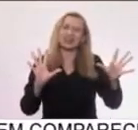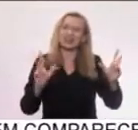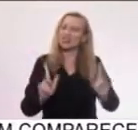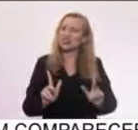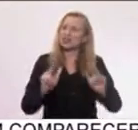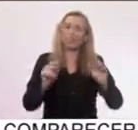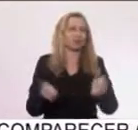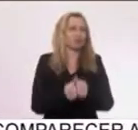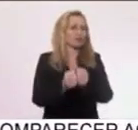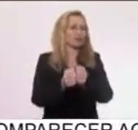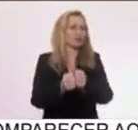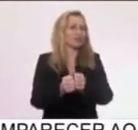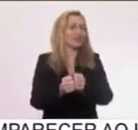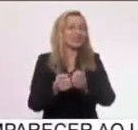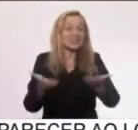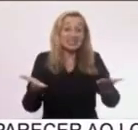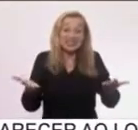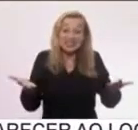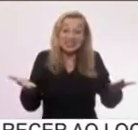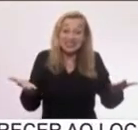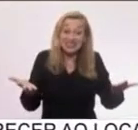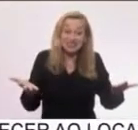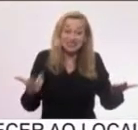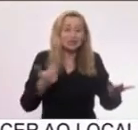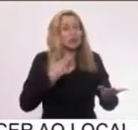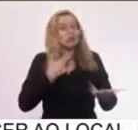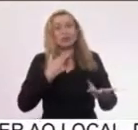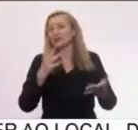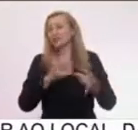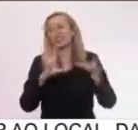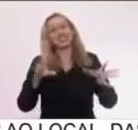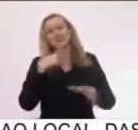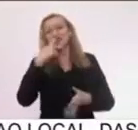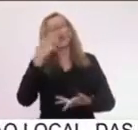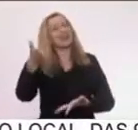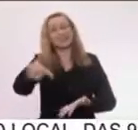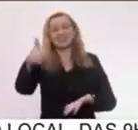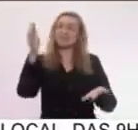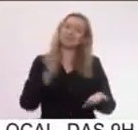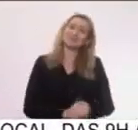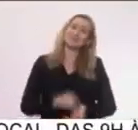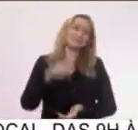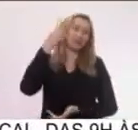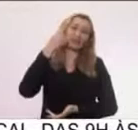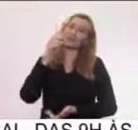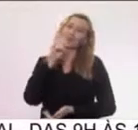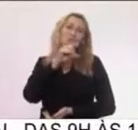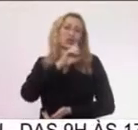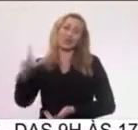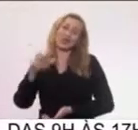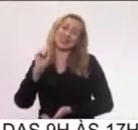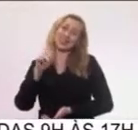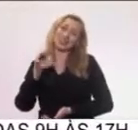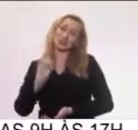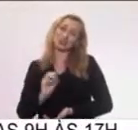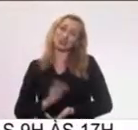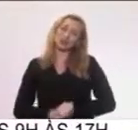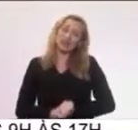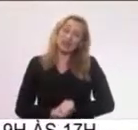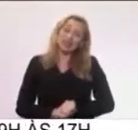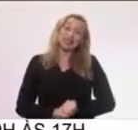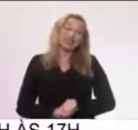tempo, e que eu não posso deixar de falar aqui, deputado Coronel Salema,